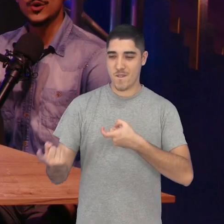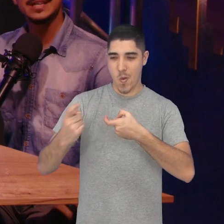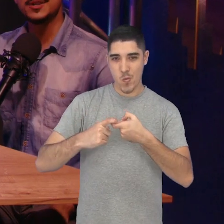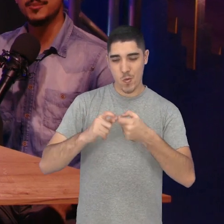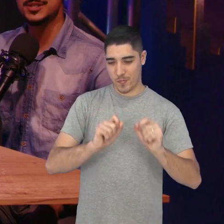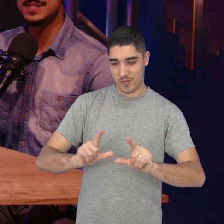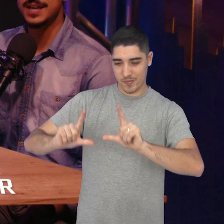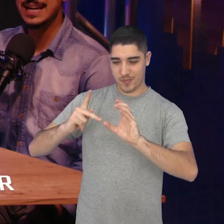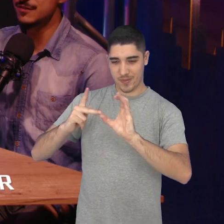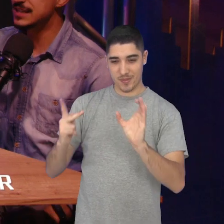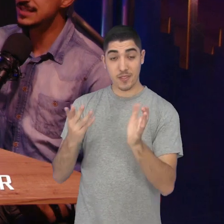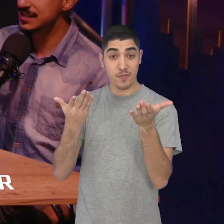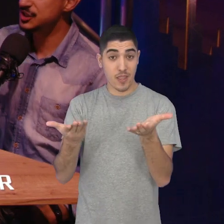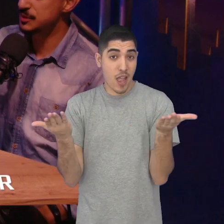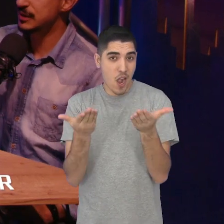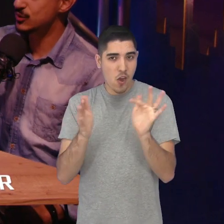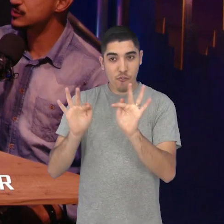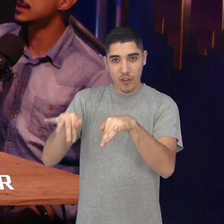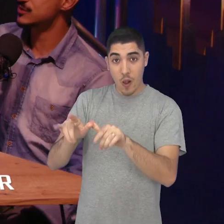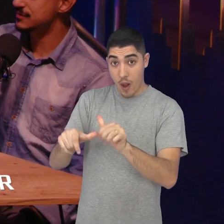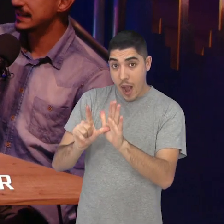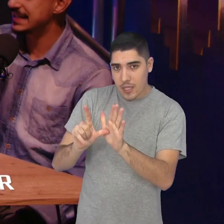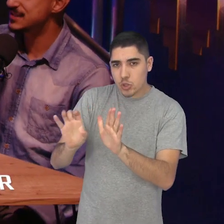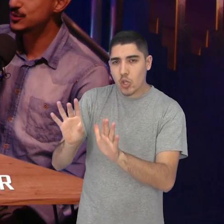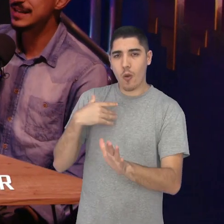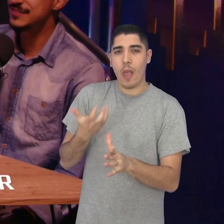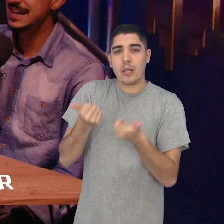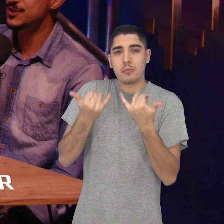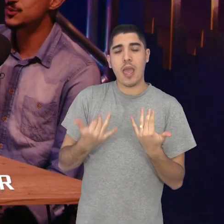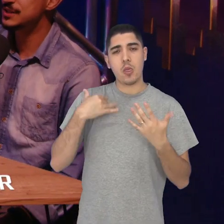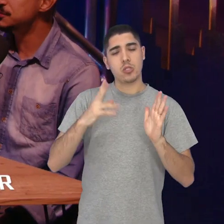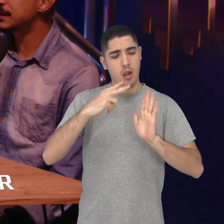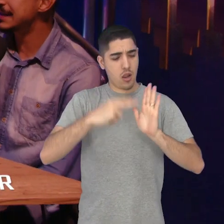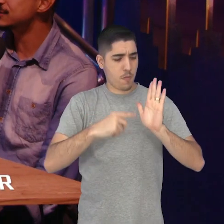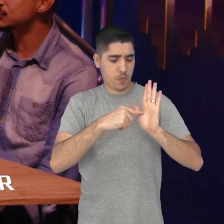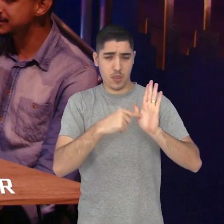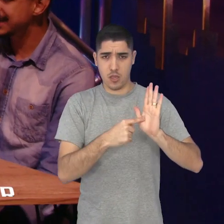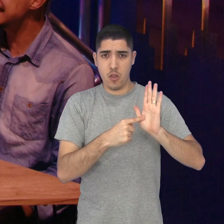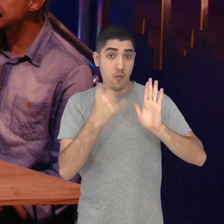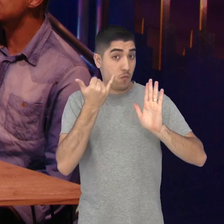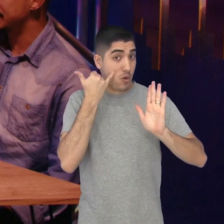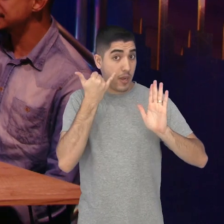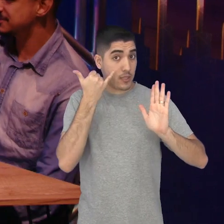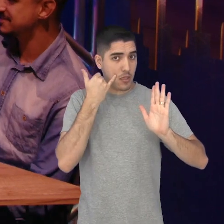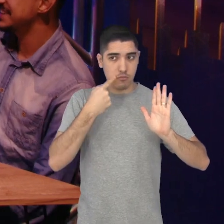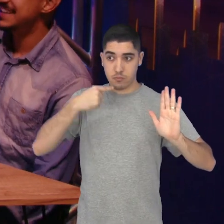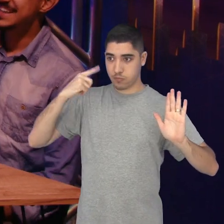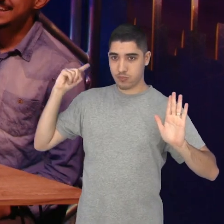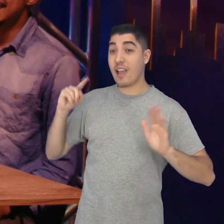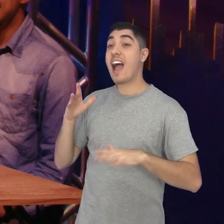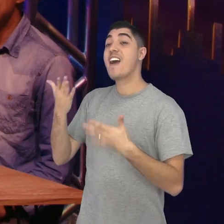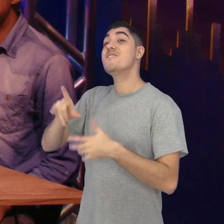Estamos de volta aqui no Pode Ser, e Vicky, antes da gente ir para as considerações finais, eu queria falar que eu li uma notícia recentemente.